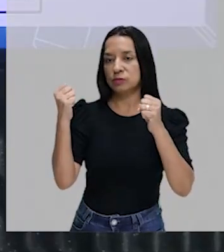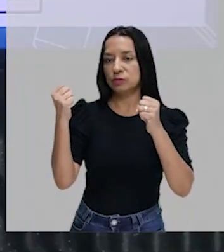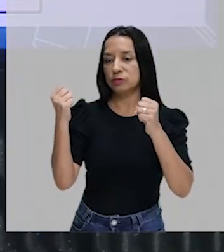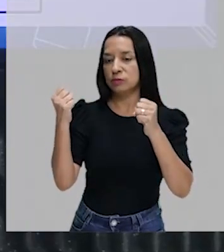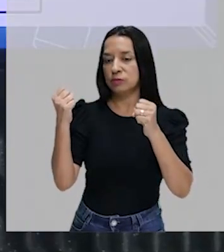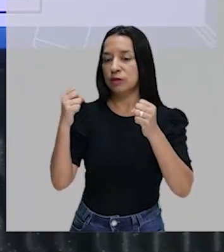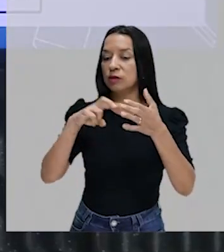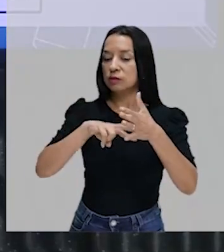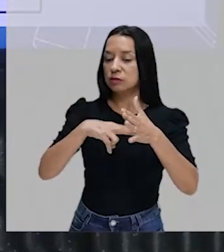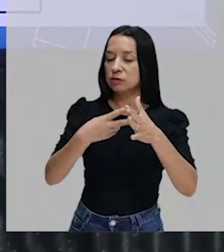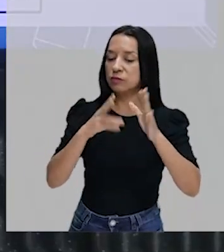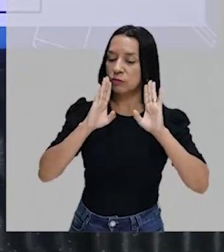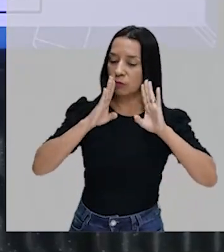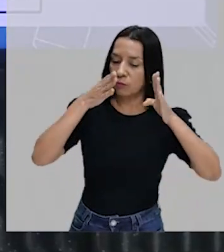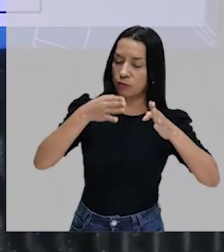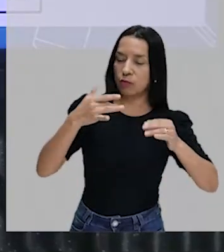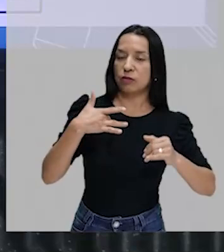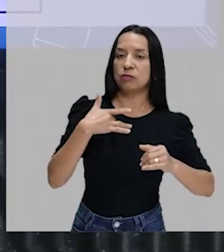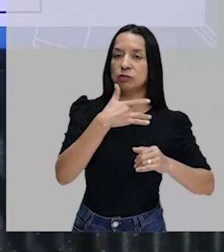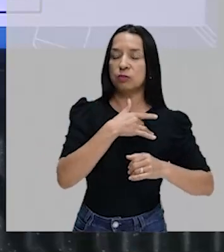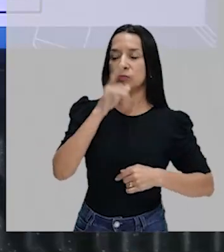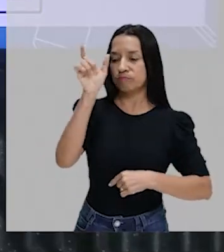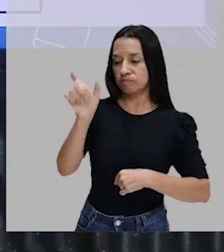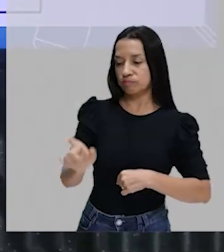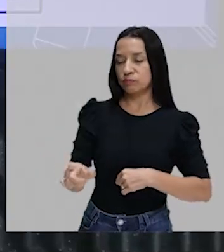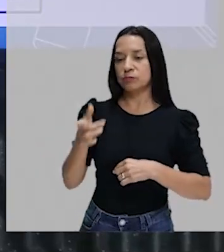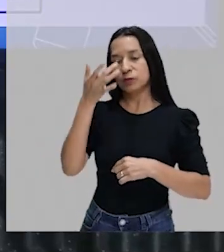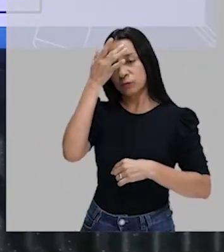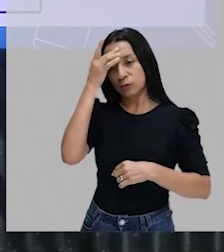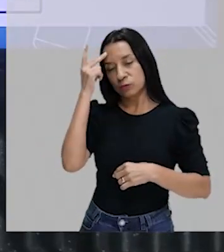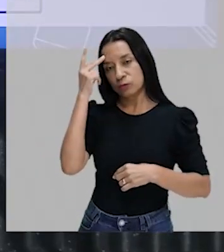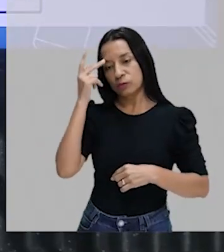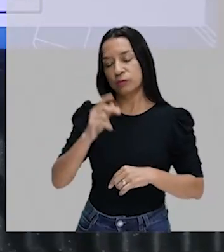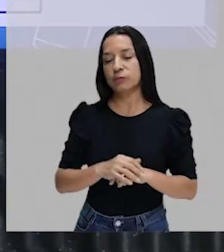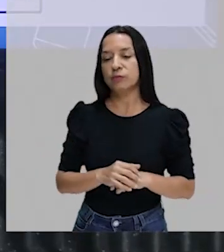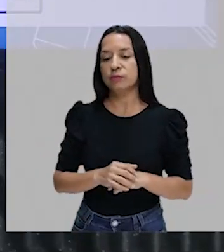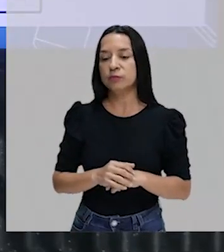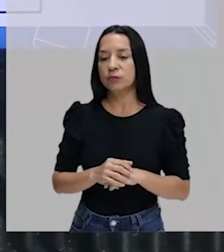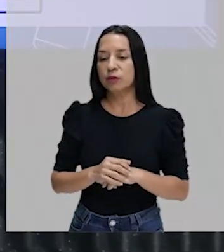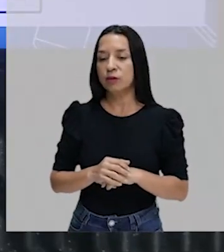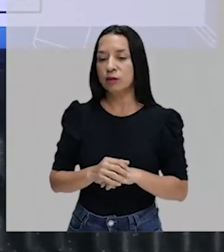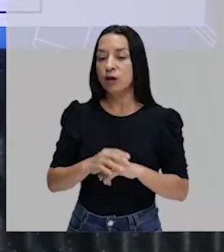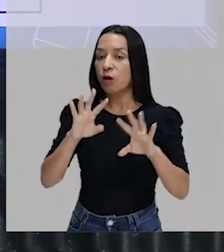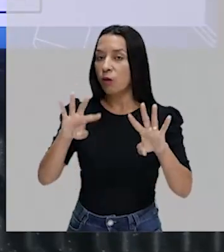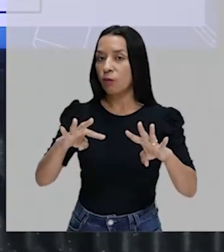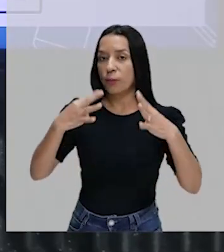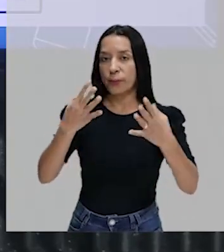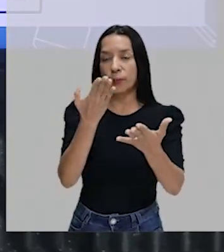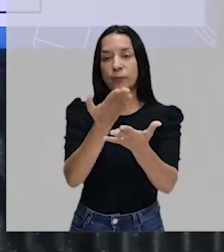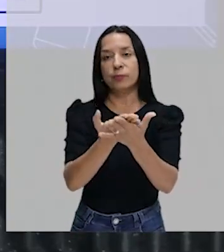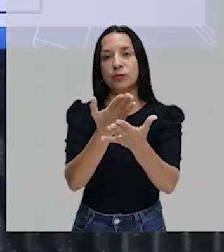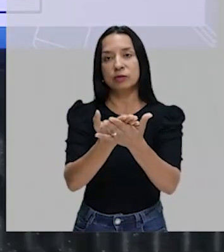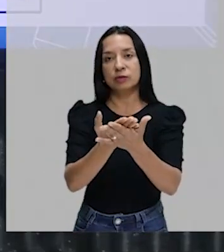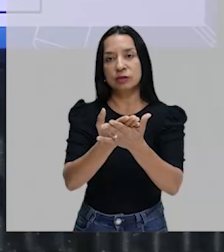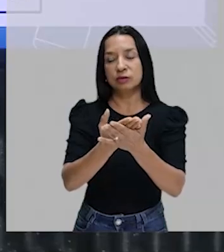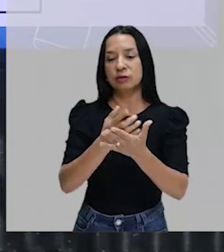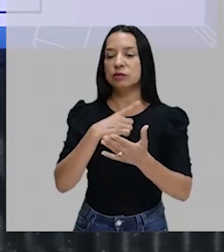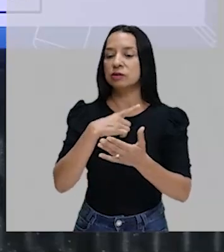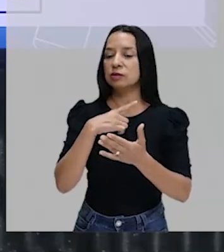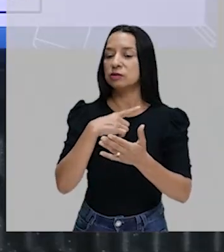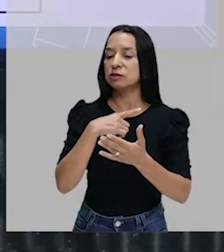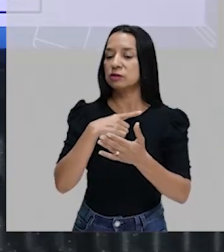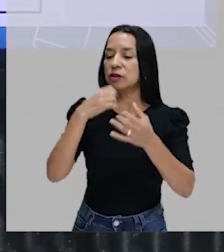do indivíduo. Então, quando vocês observarem nas minhas aulas que eu estiver falando de um